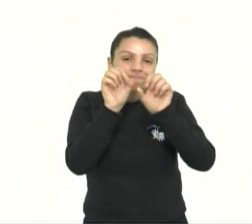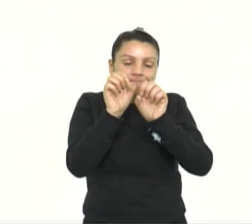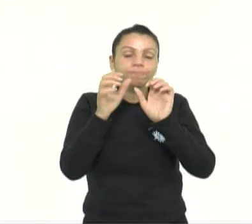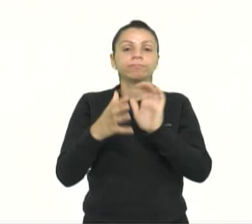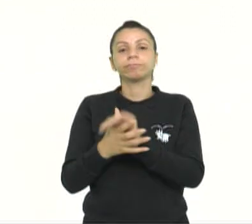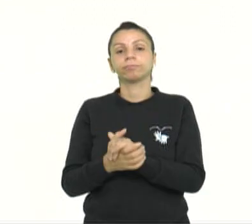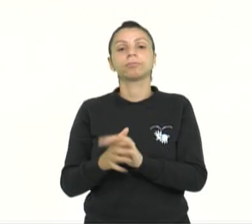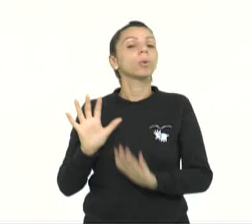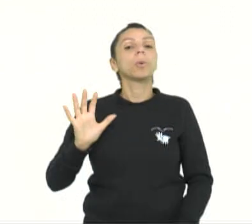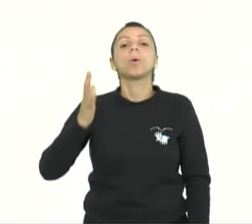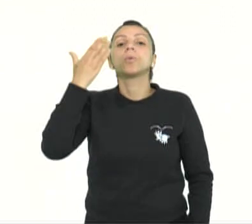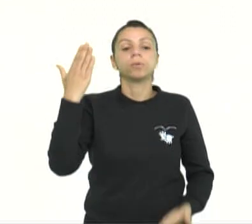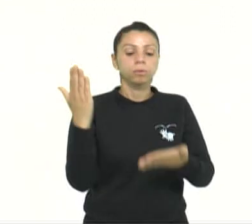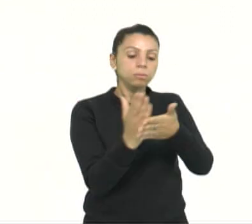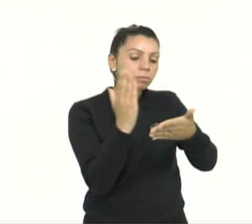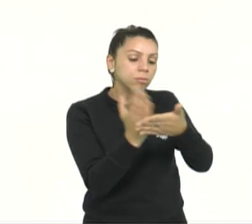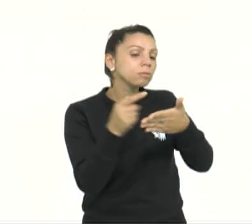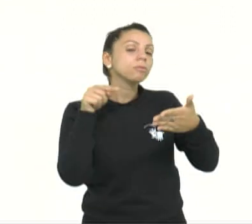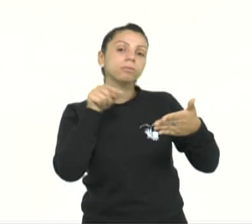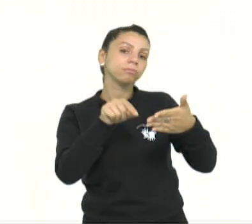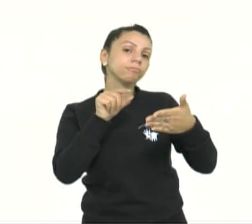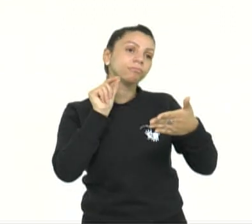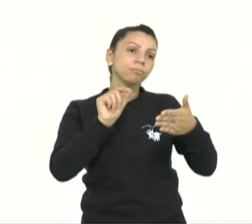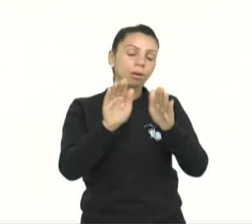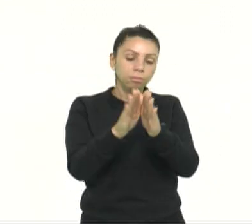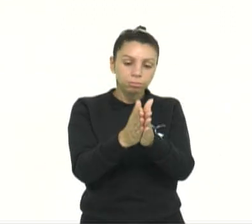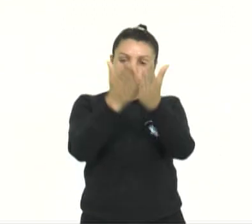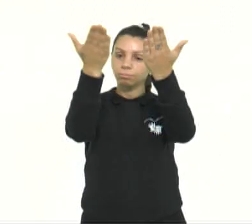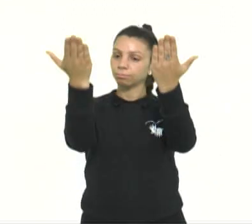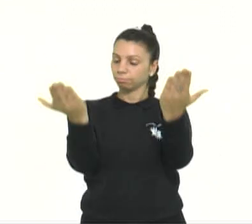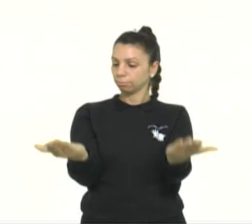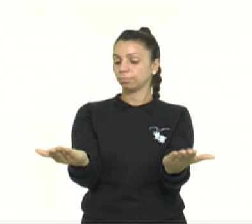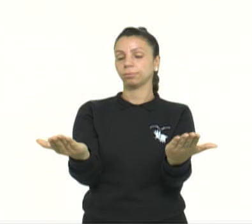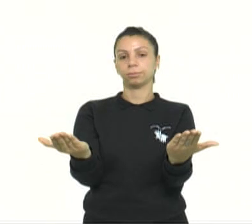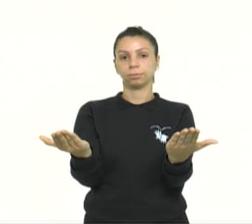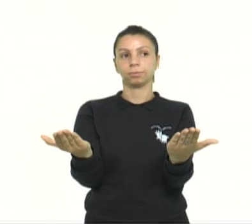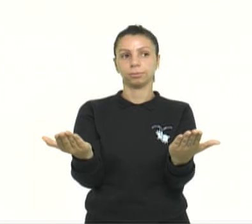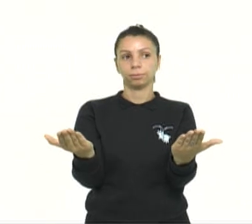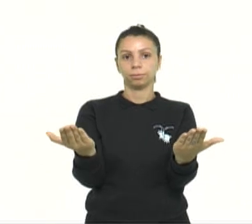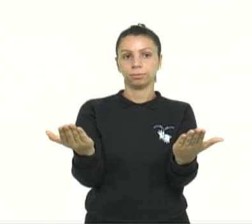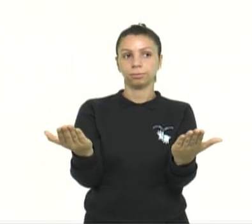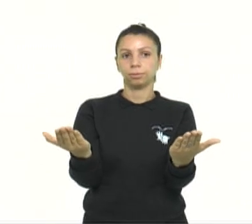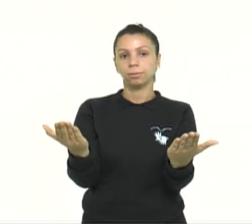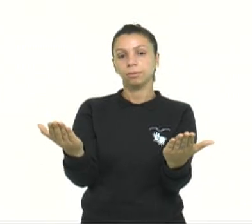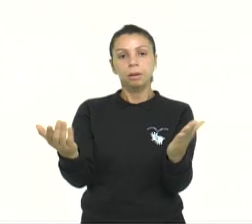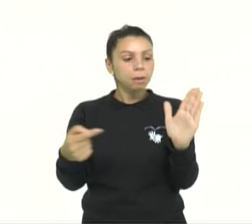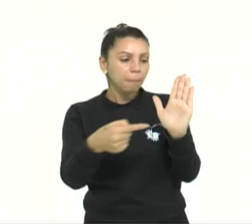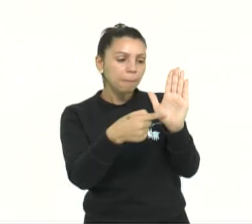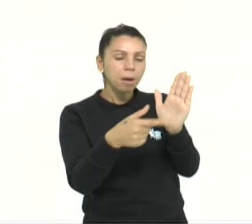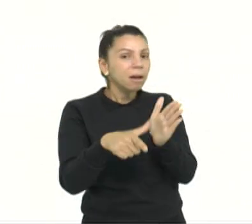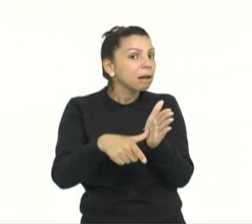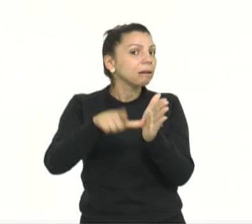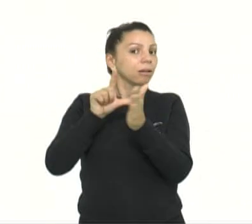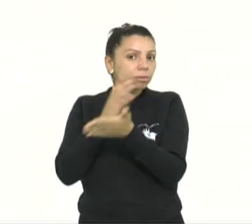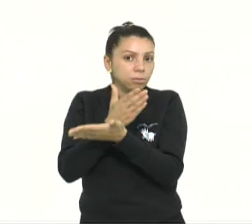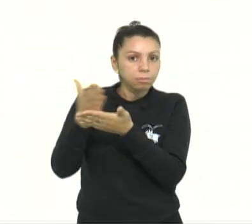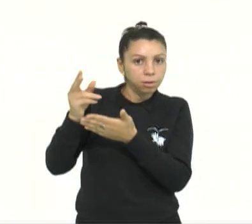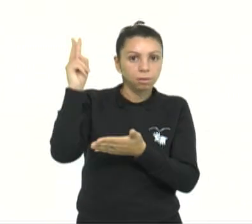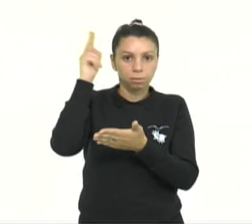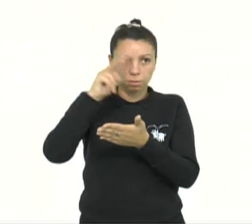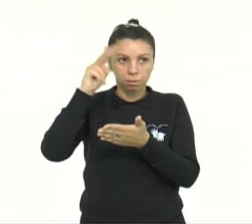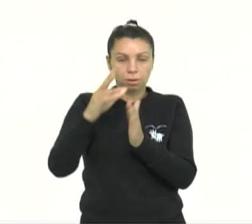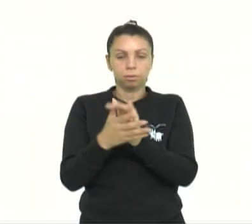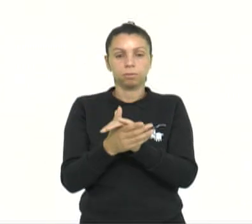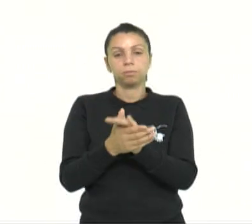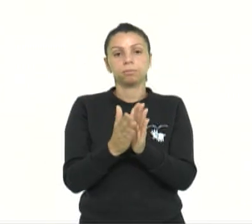Então, o que acontece nesse livro? Quando a gente abre ele, Já antes de começar a história, a gente tem